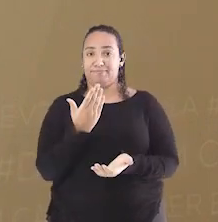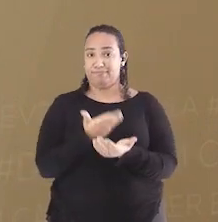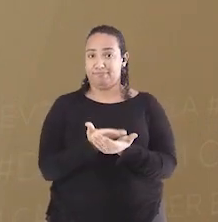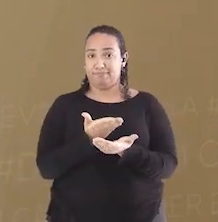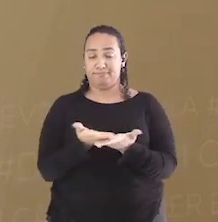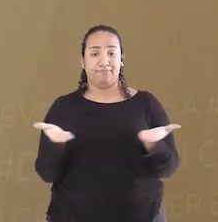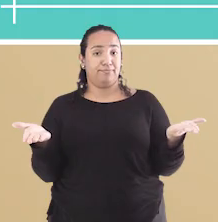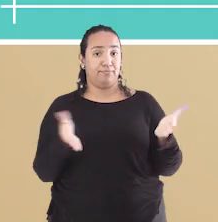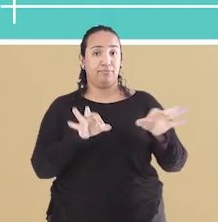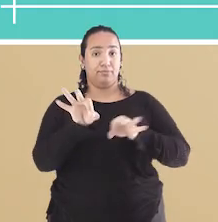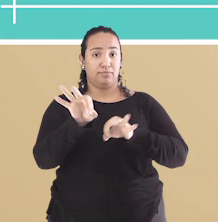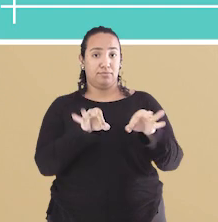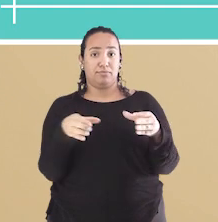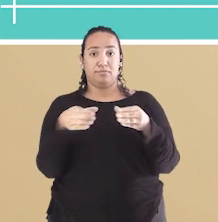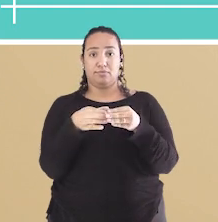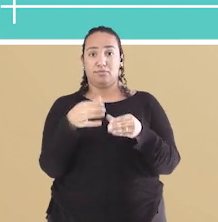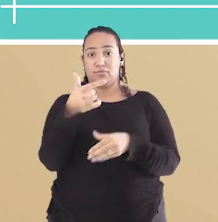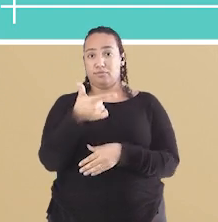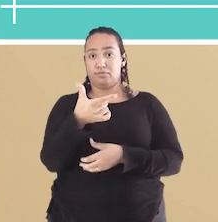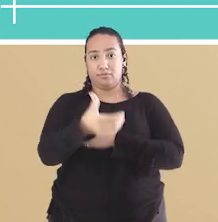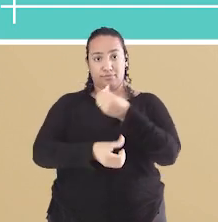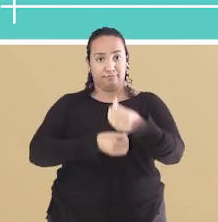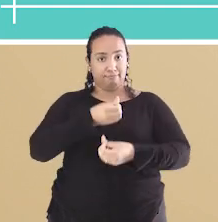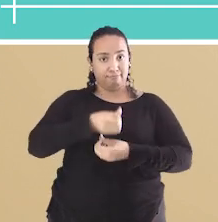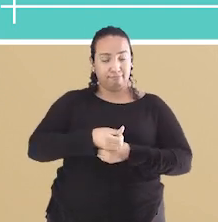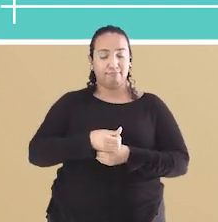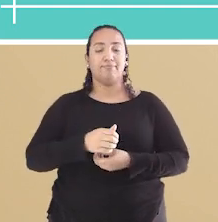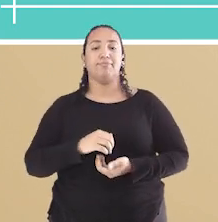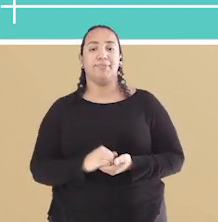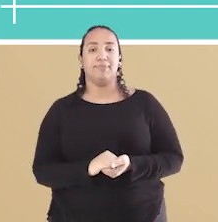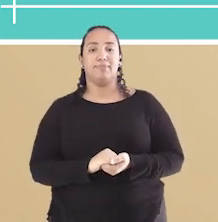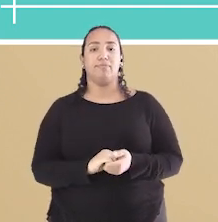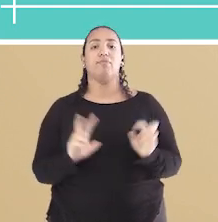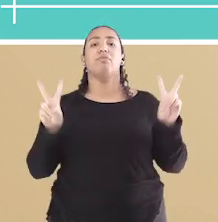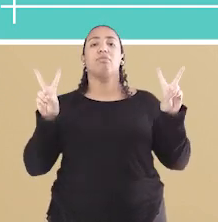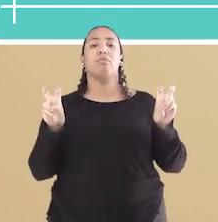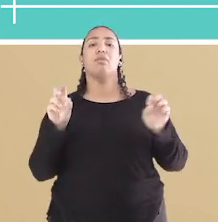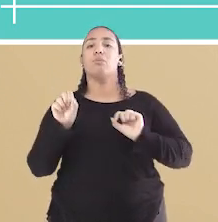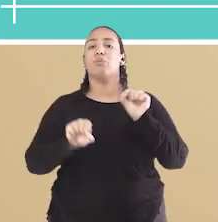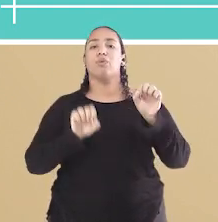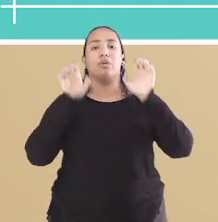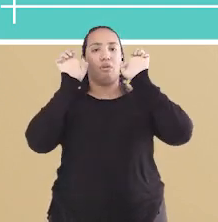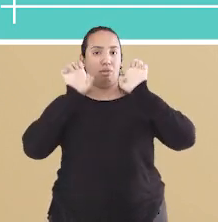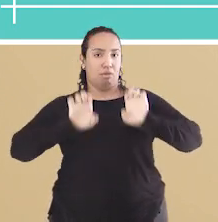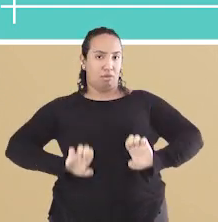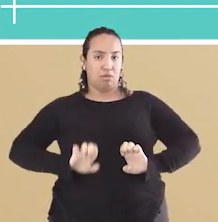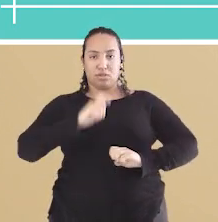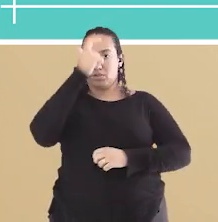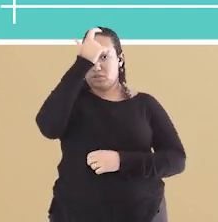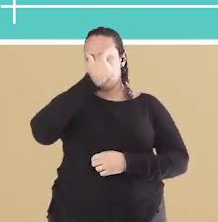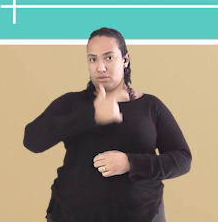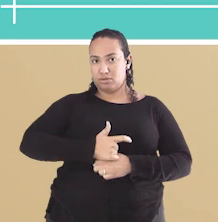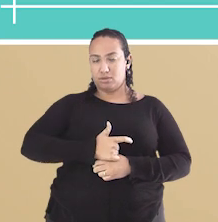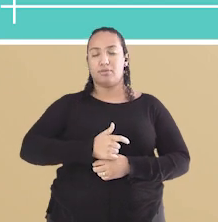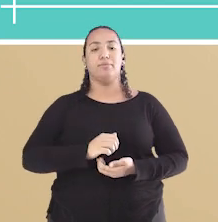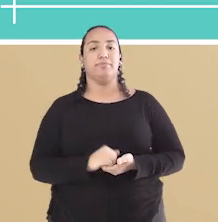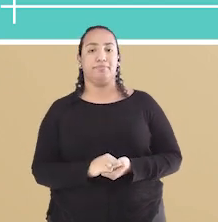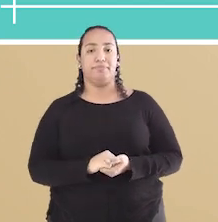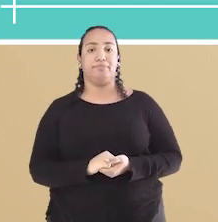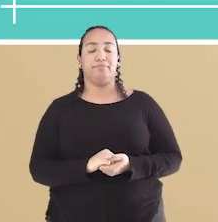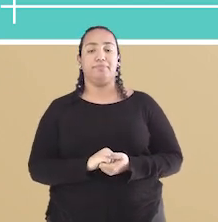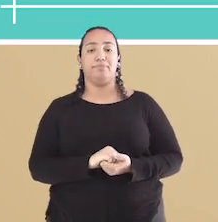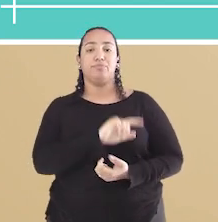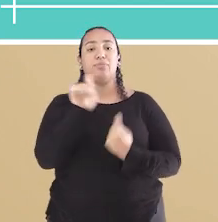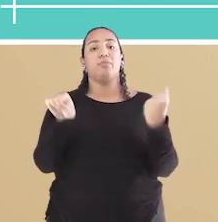estiverem nos acompanhando. Essa aula foi planejada para o segundo ciclo da EJA, que tem como eixo temático ética e